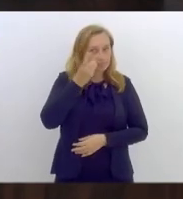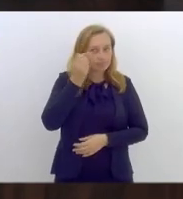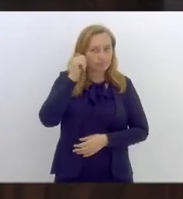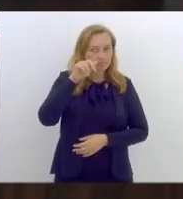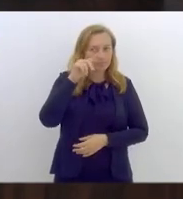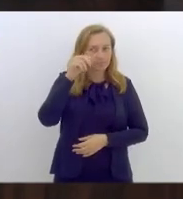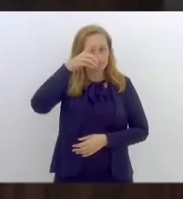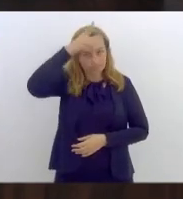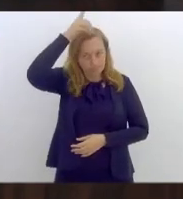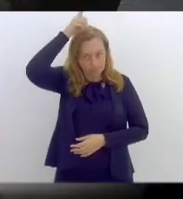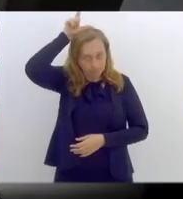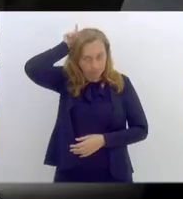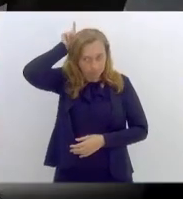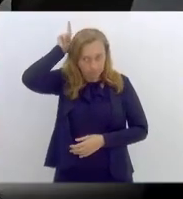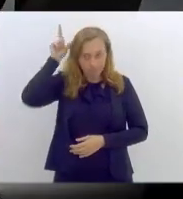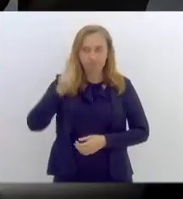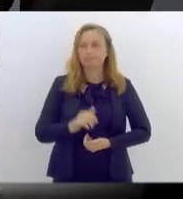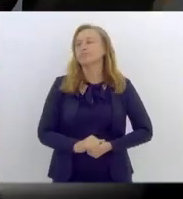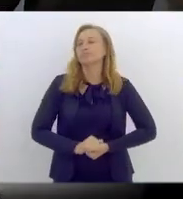Luiz Paulo